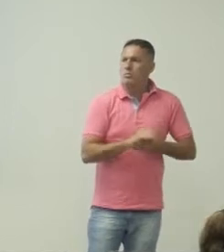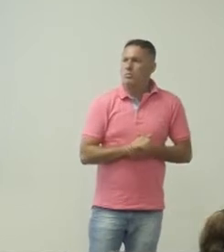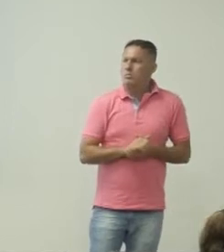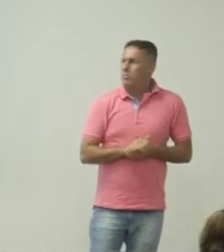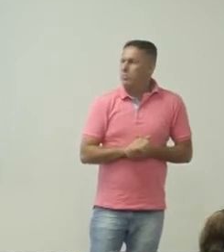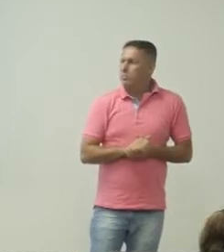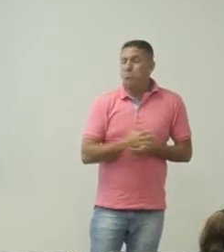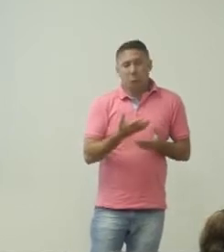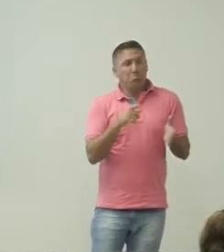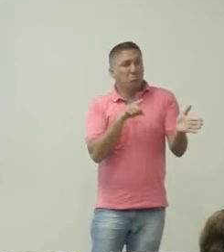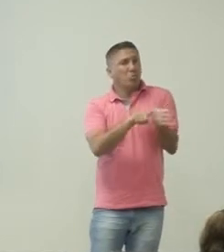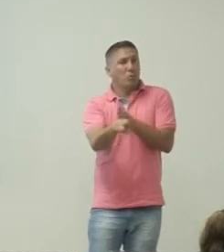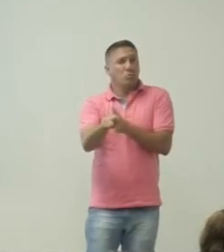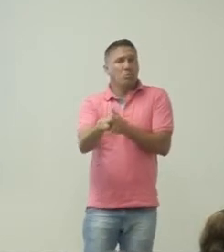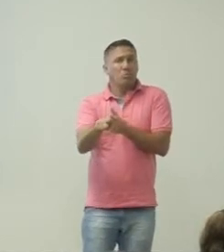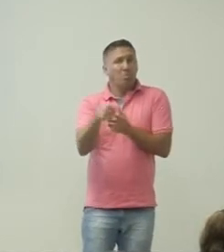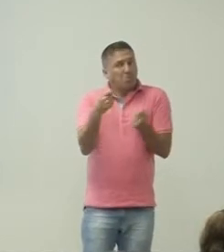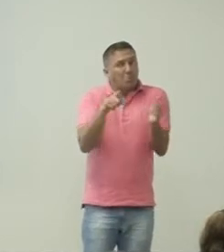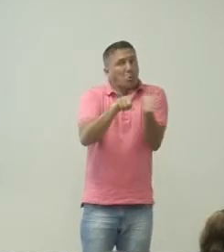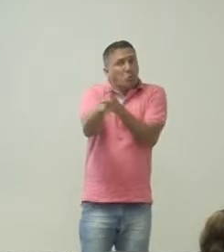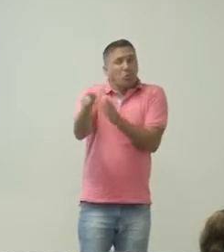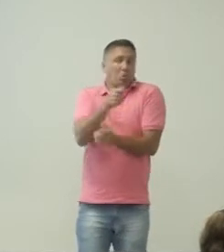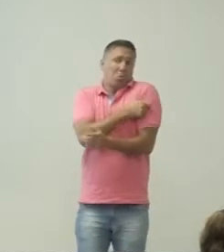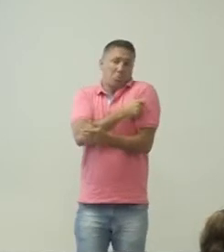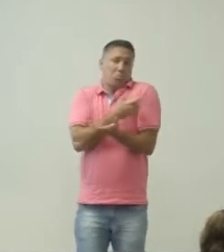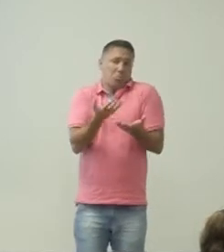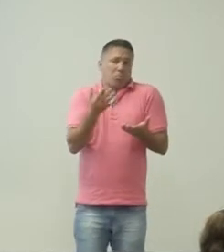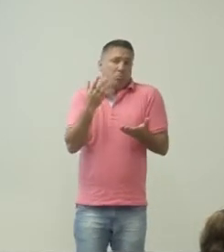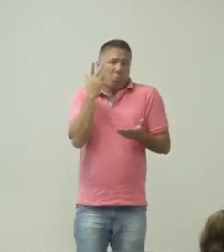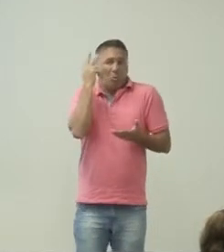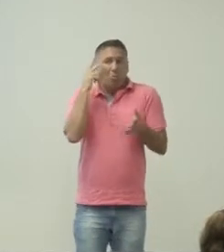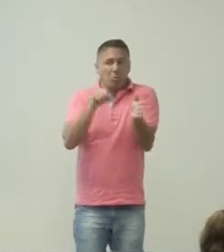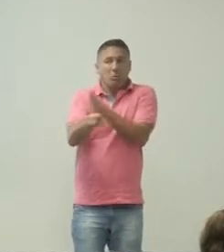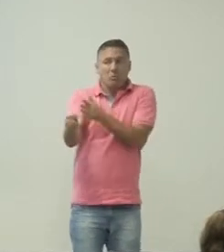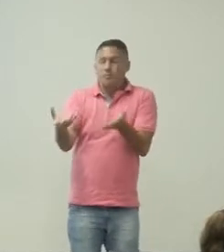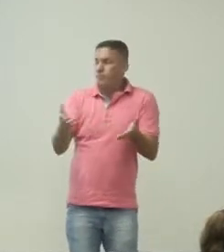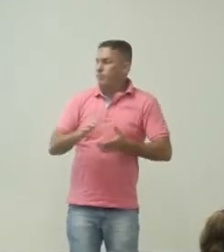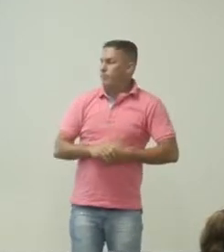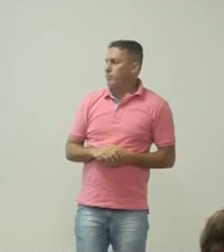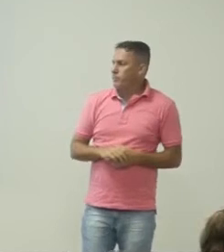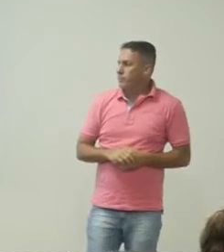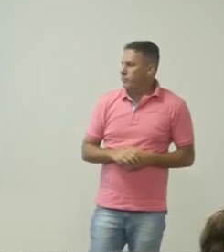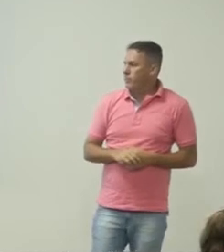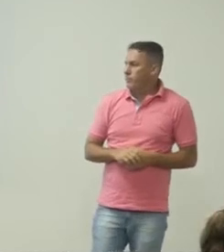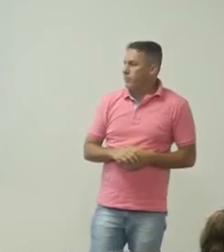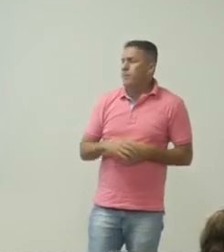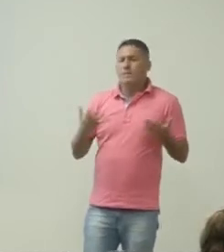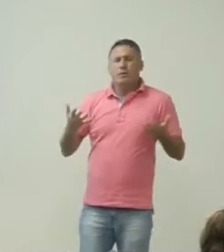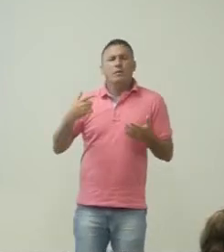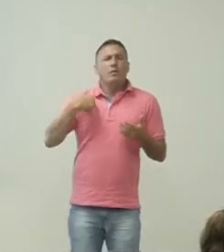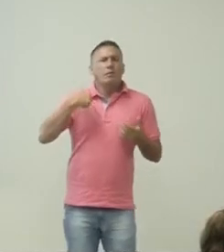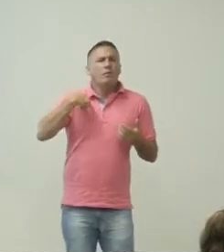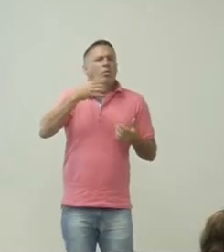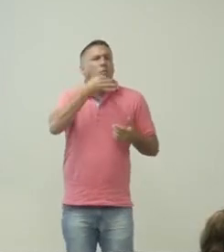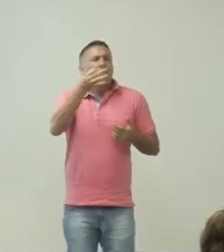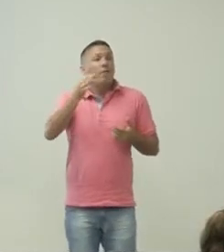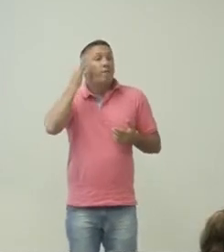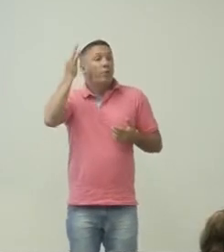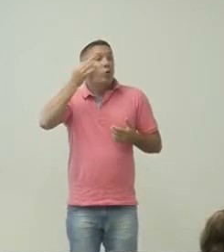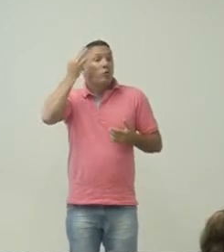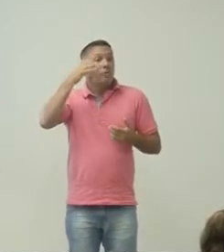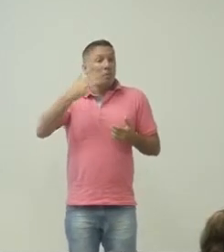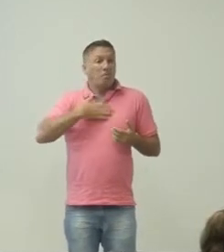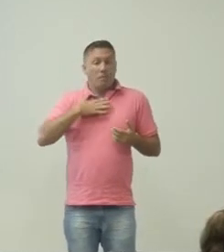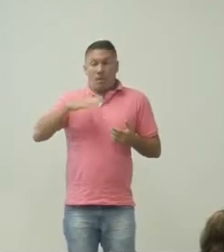E perguntar, teoricamente, não ofende, né? Então, eu trabalho dentro da filosofia a partir de um campo